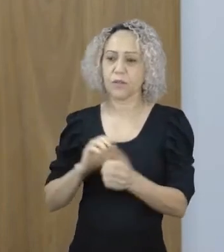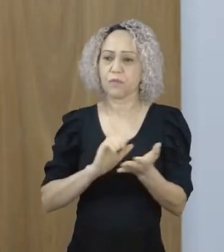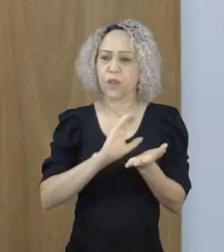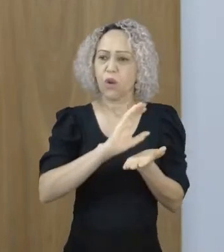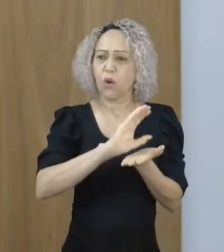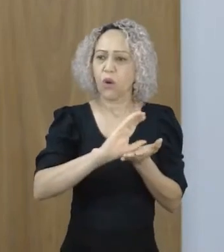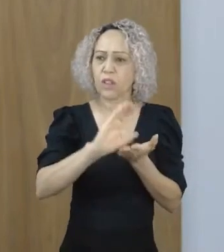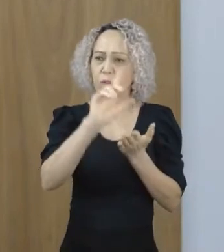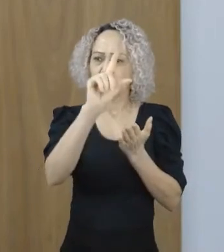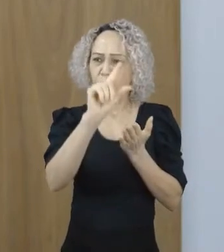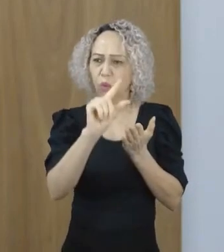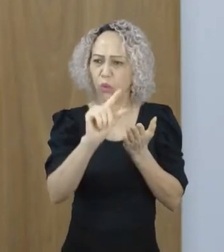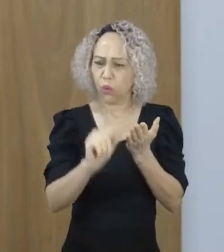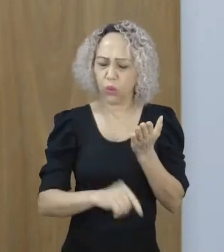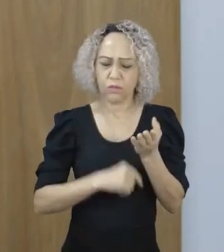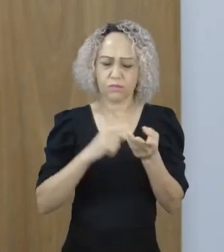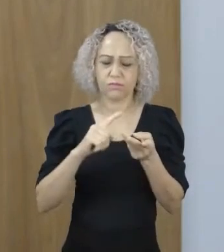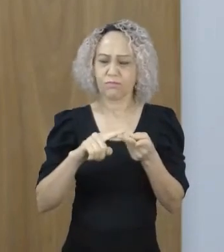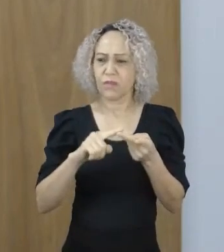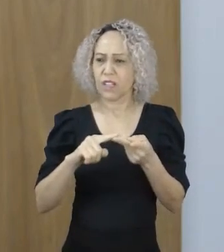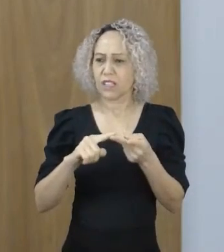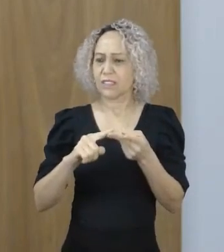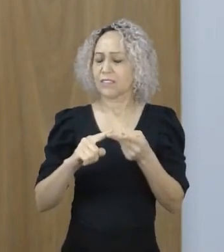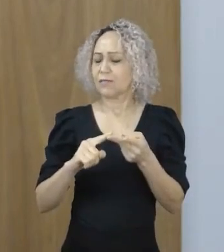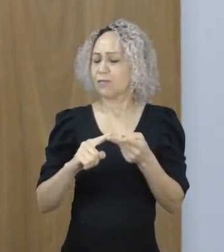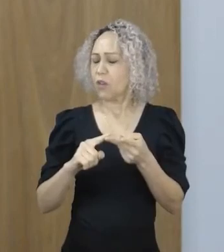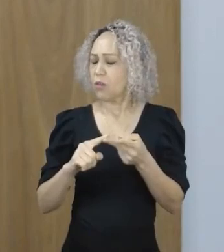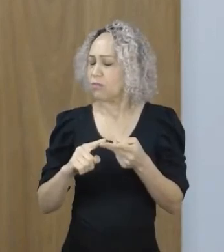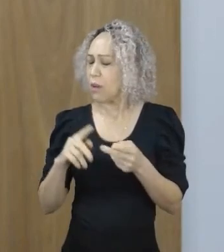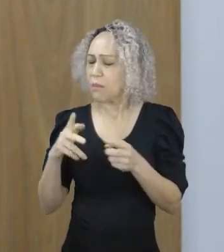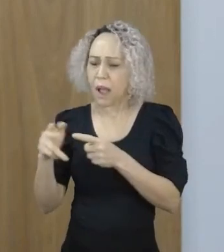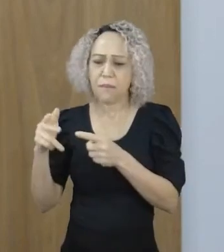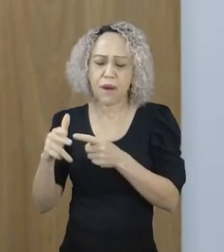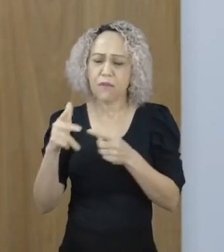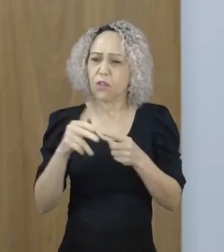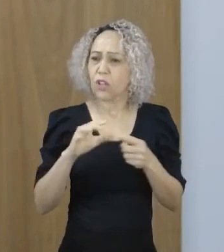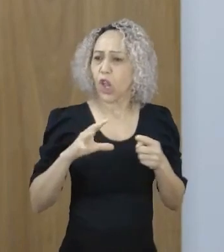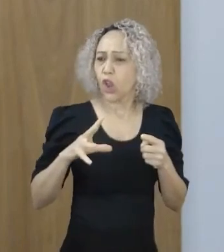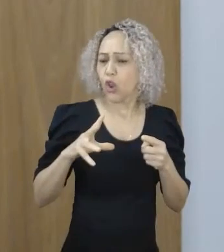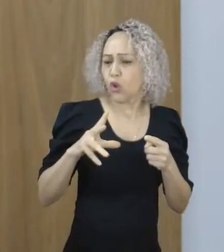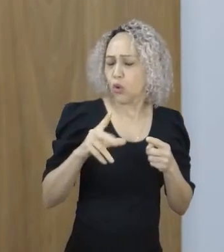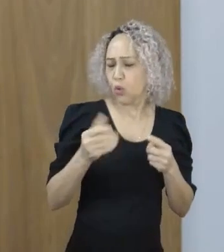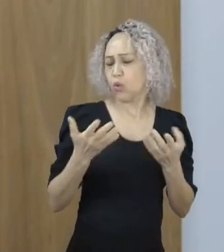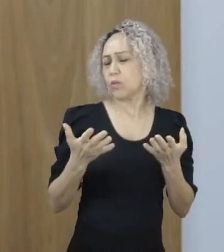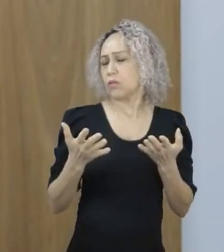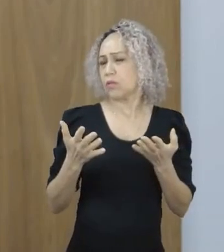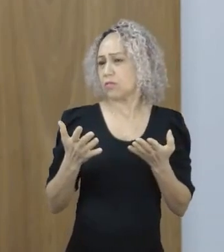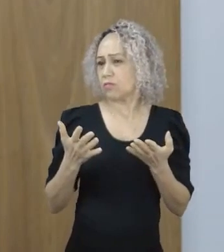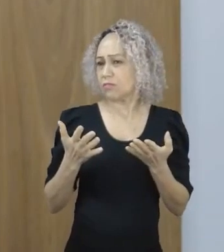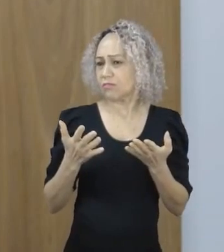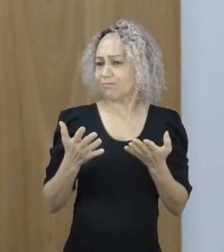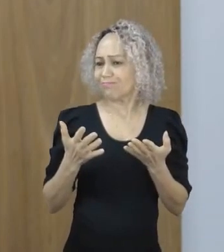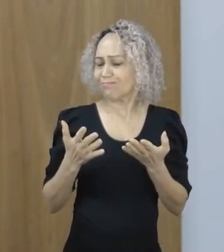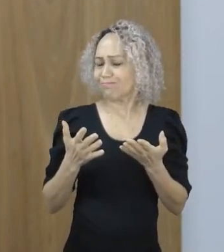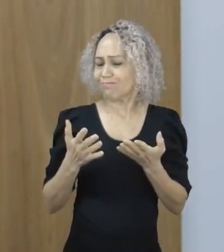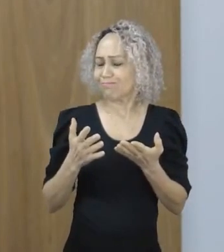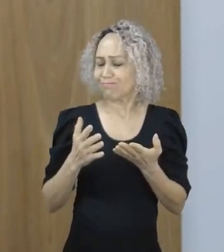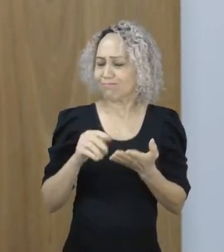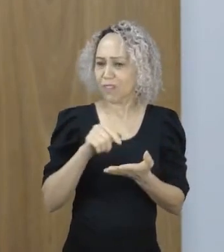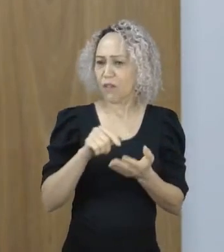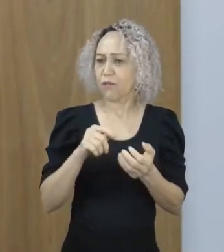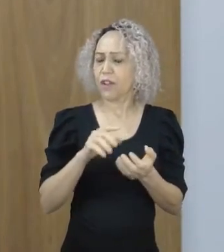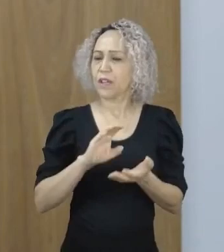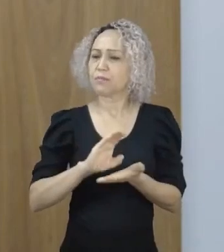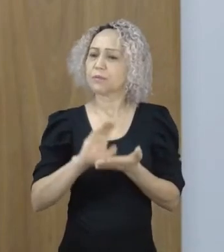cortou gastos, cortou investimentos, cortou custeio e perdeu a credibilidade, a liderança e a capacidade de organização do sistema de